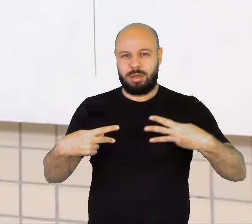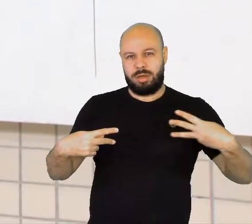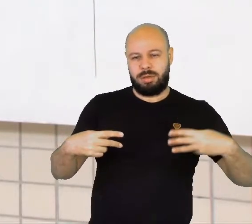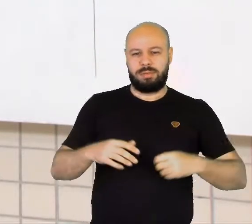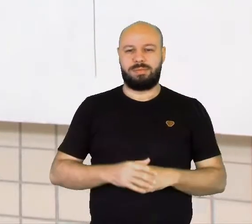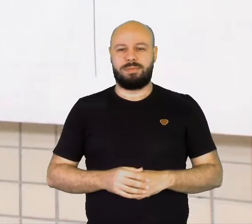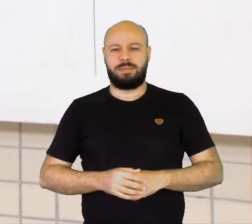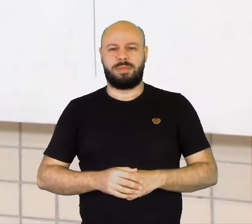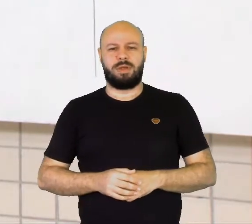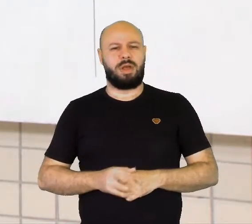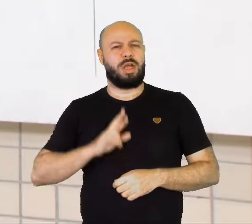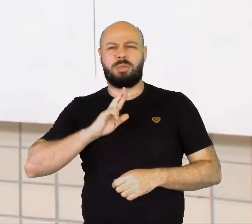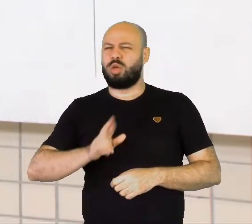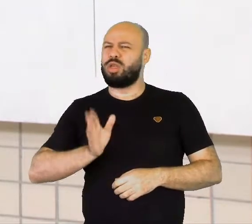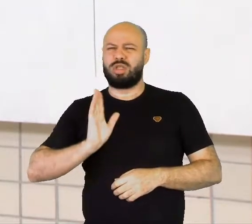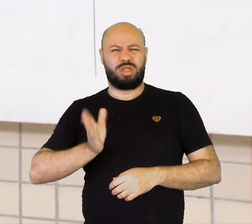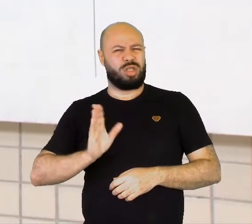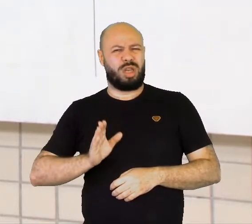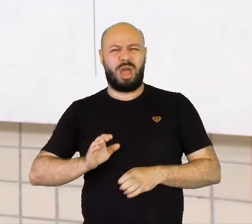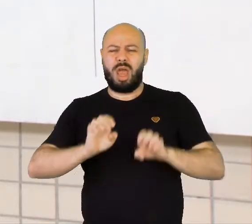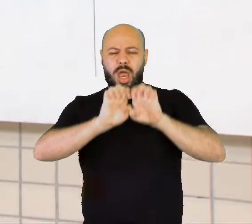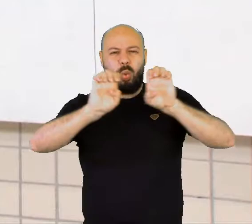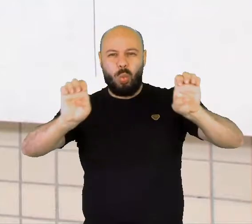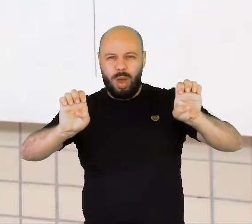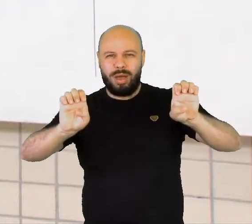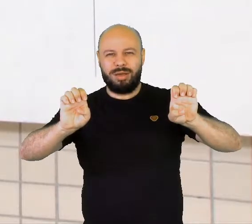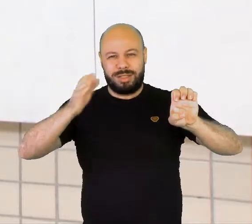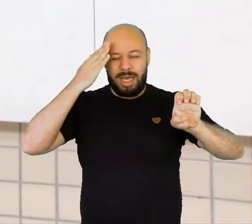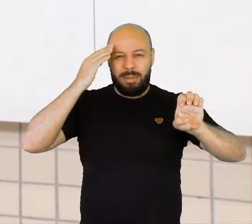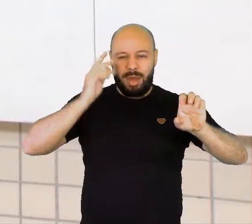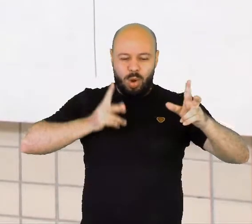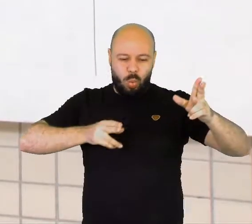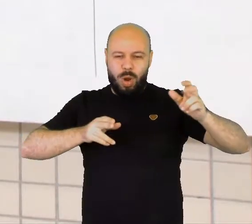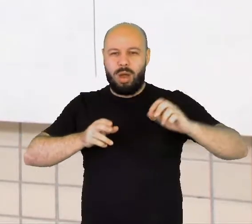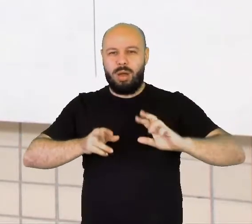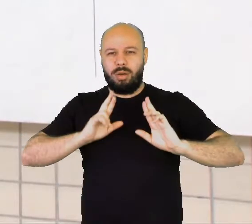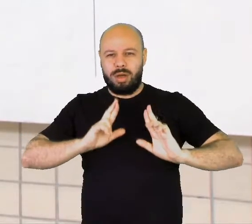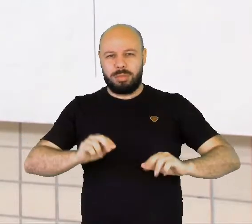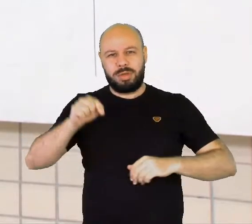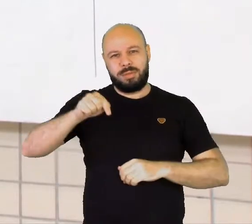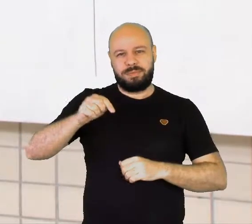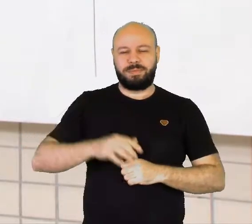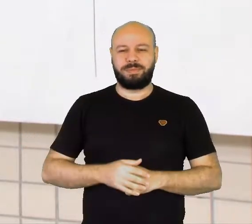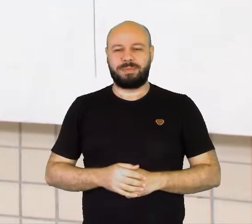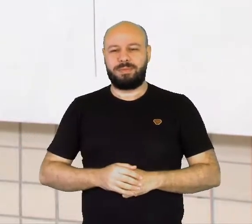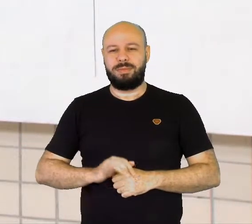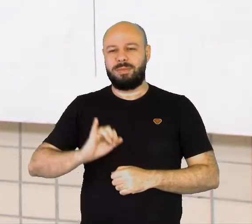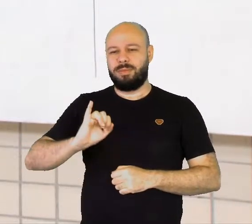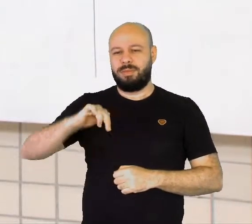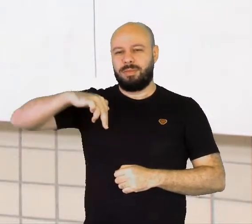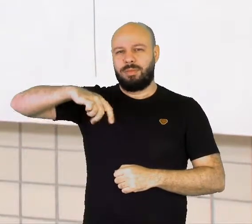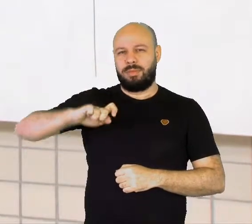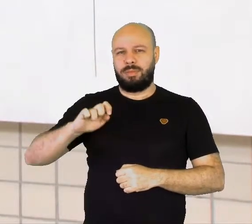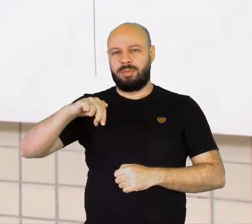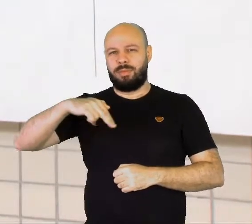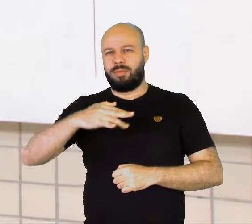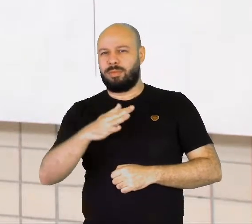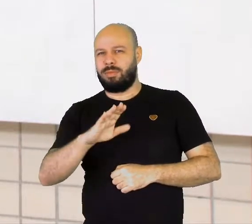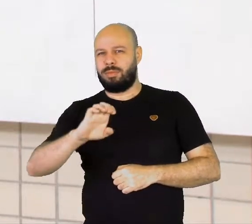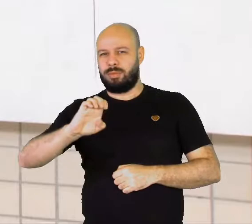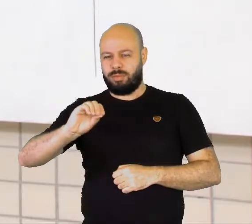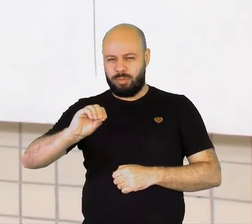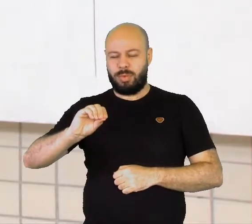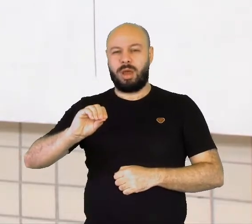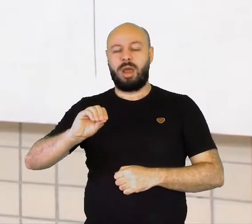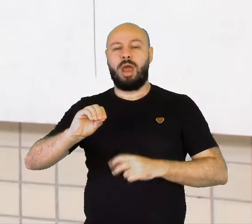muito similar a como a gente resolve a nossa equação. A gente manteve o sinal de desigualdade da mesma